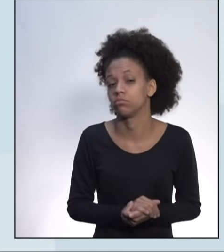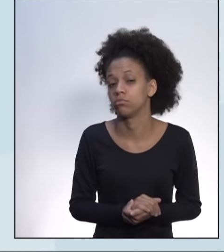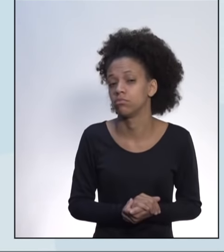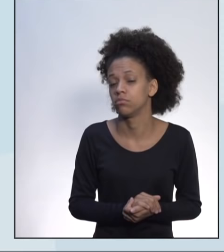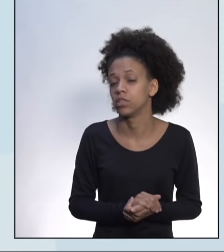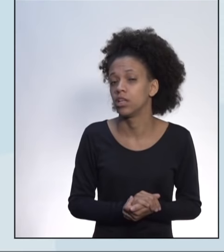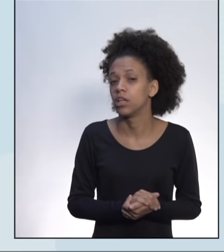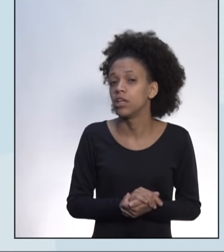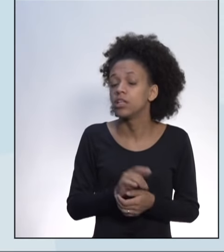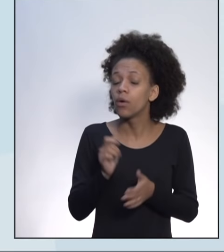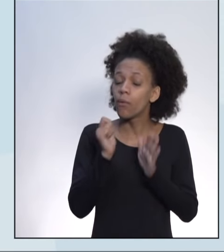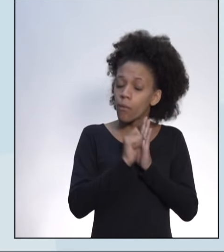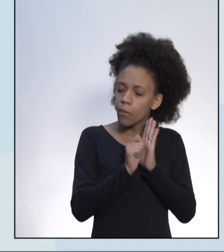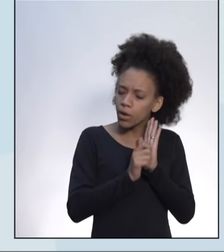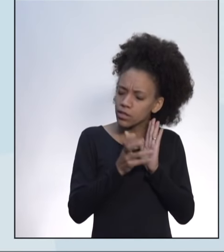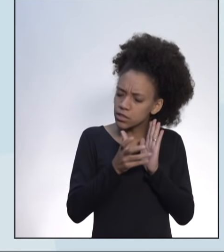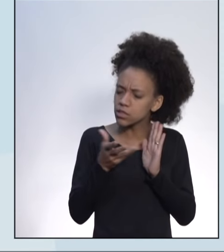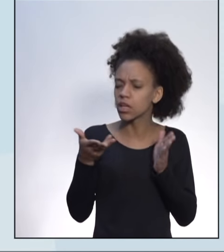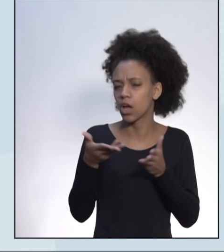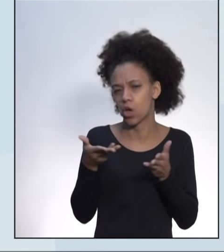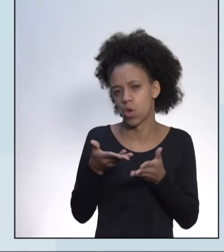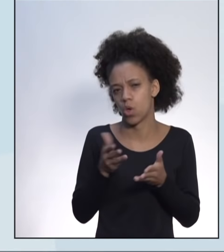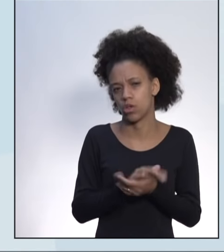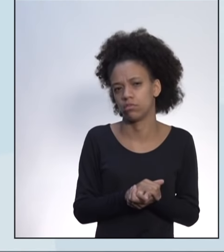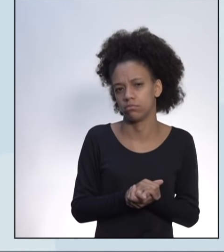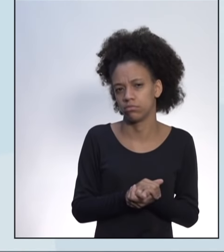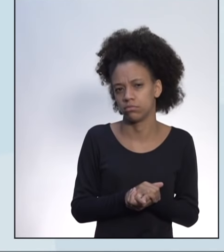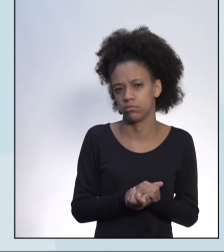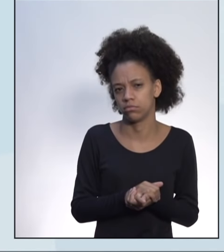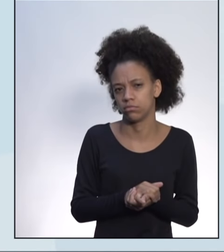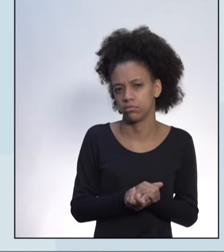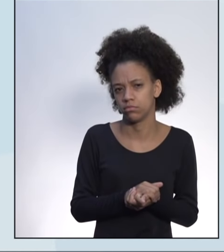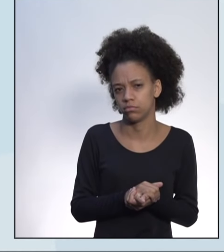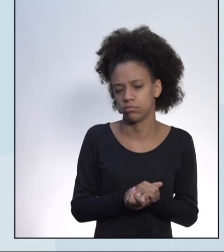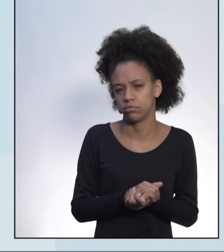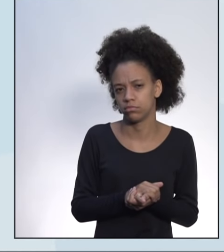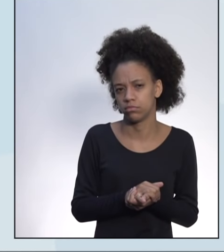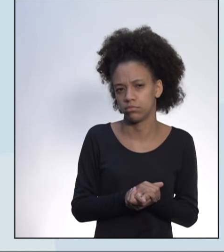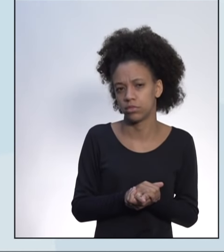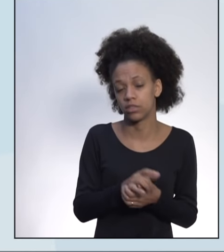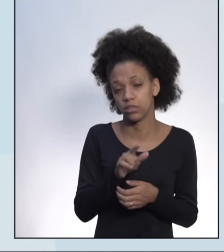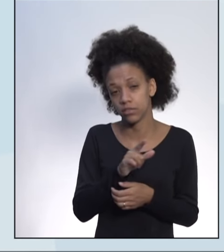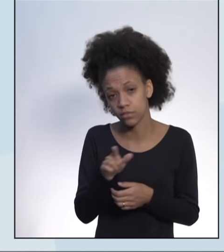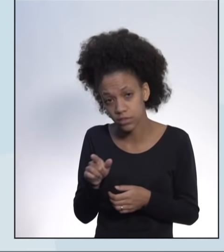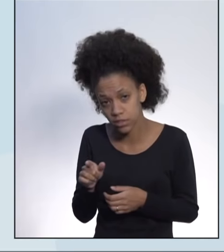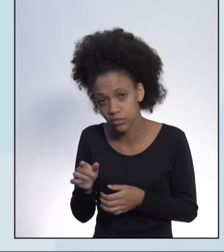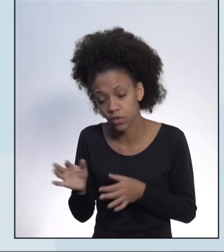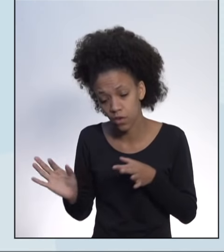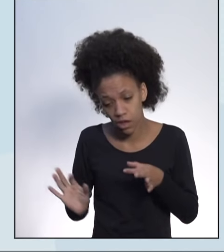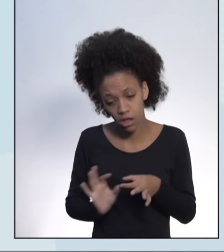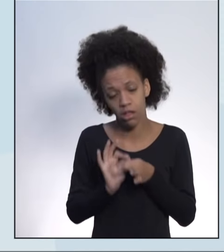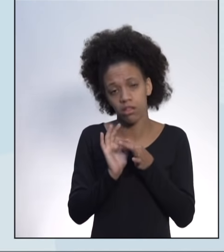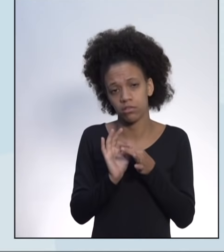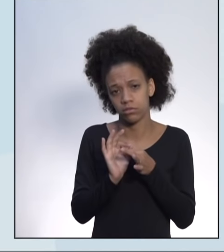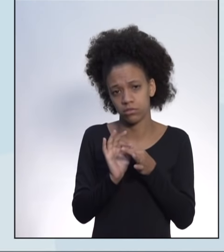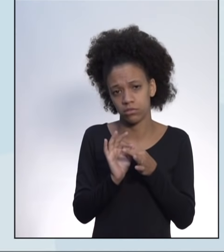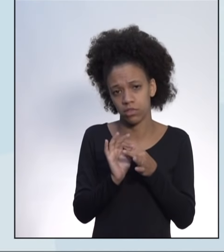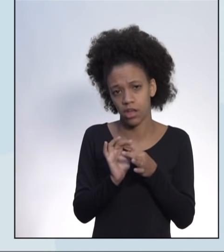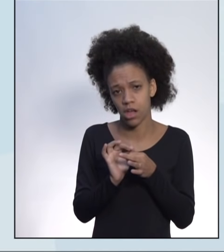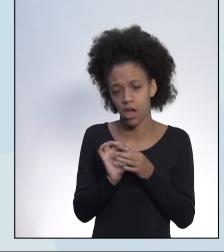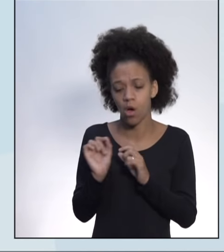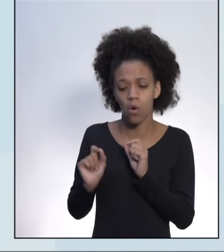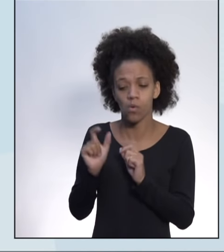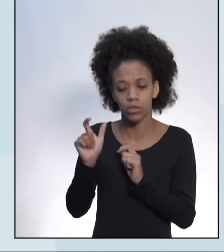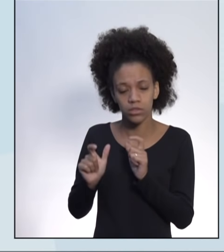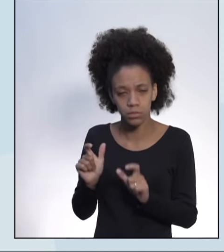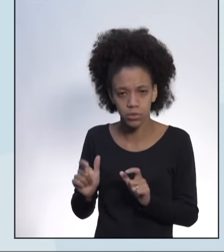então eu quero que vocês a nossa em agora é call this is war e aí vocês vão relacionar o que eles